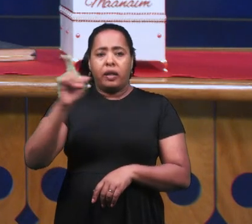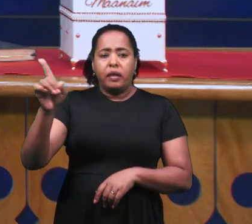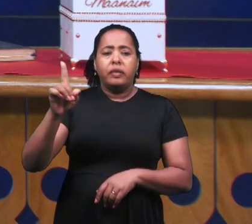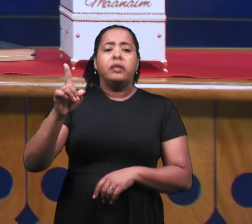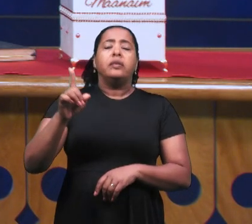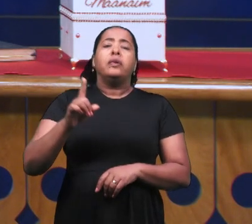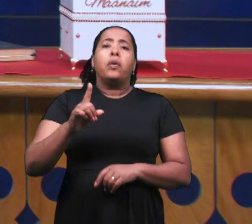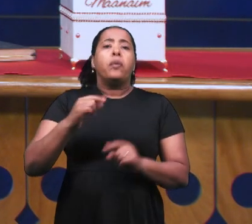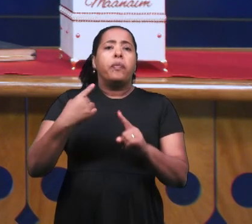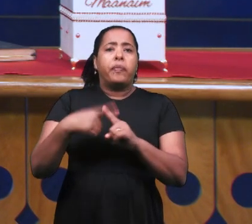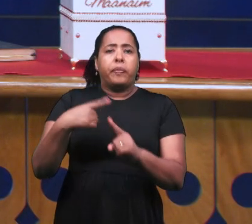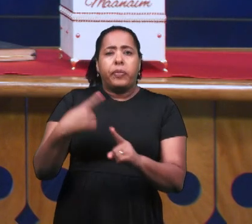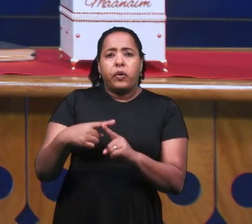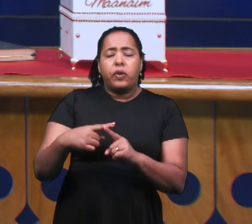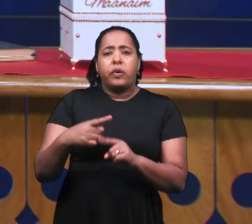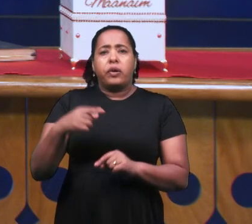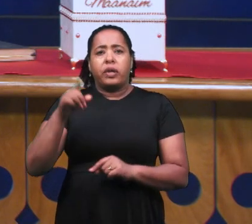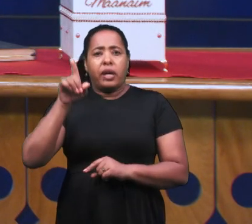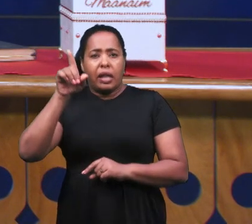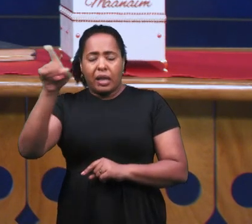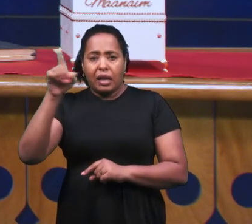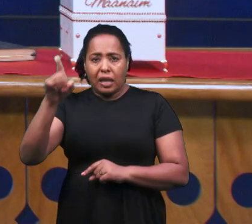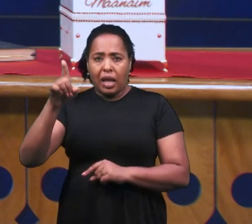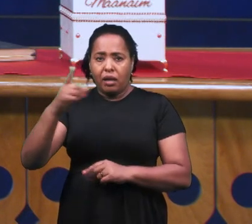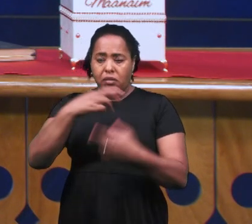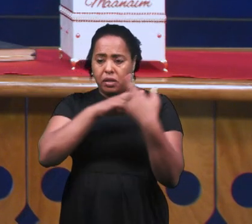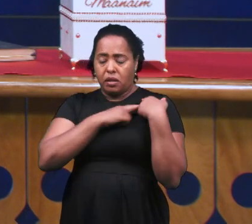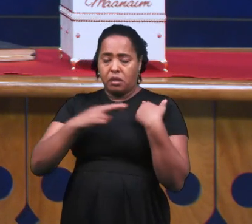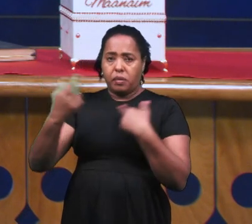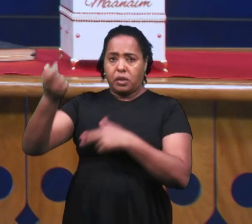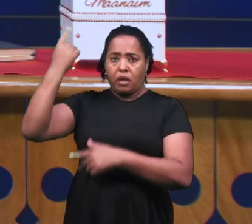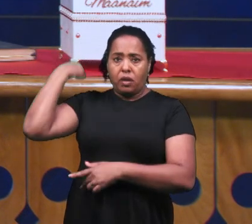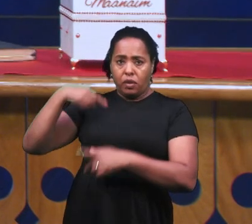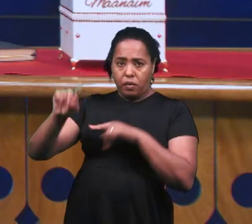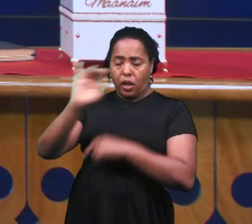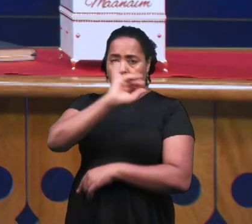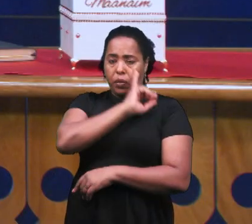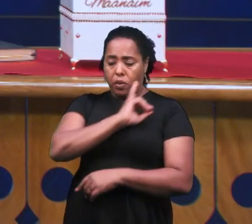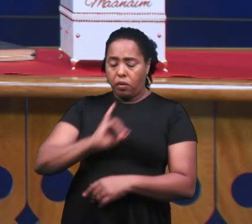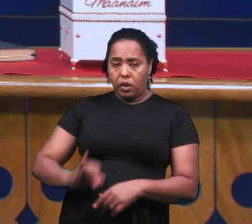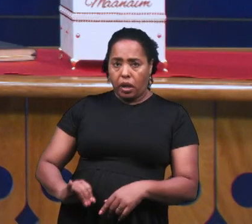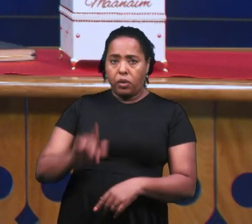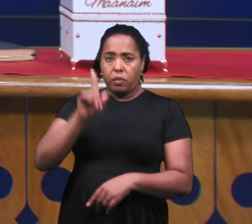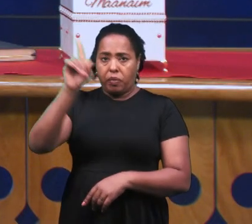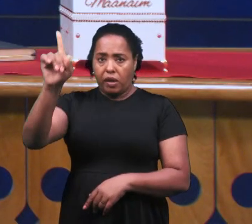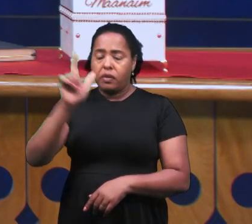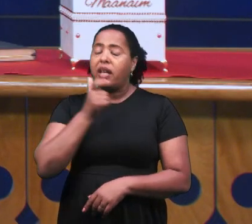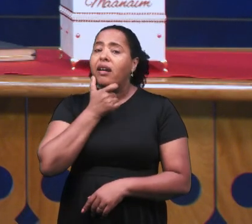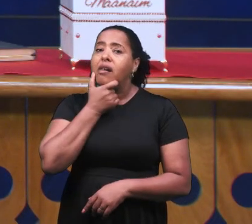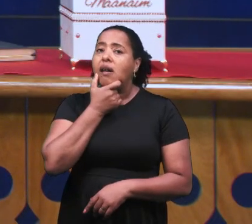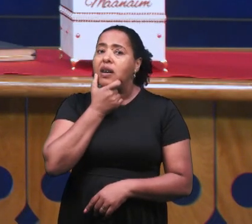os seus donos anteriores, que foi o Império inglês,